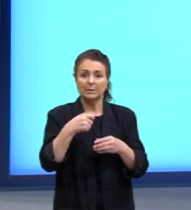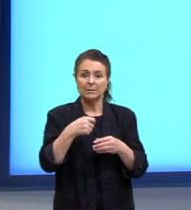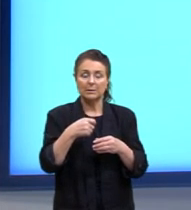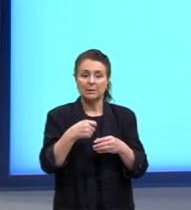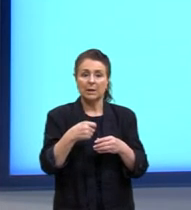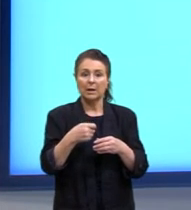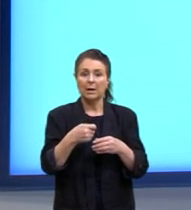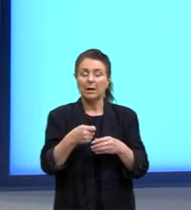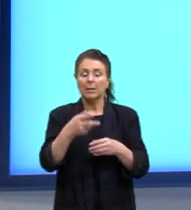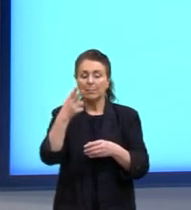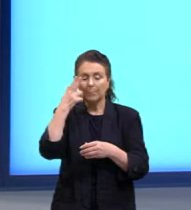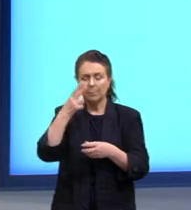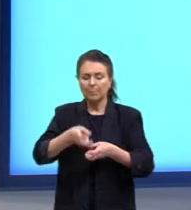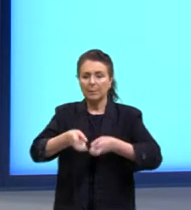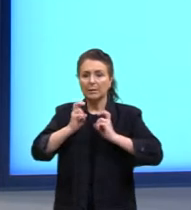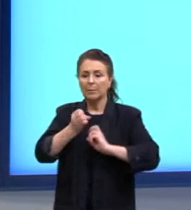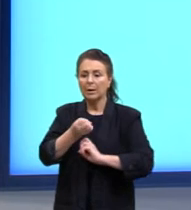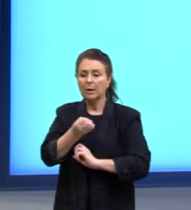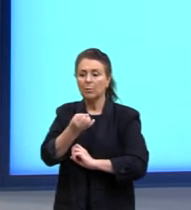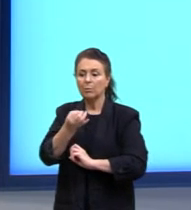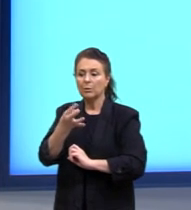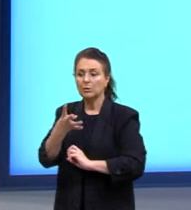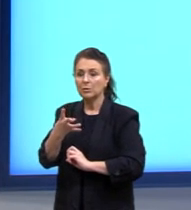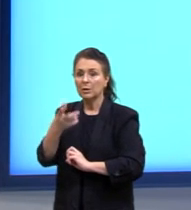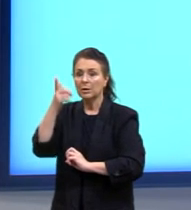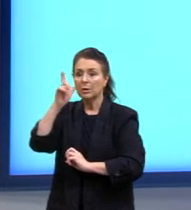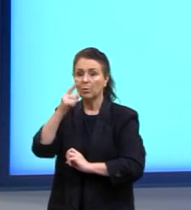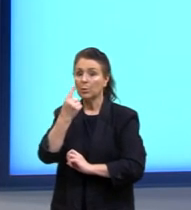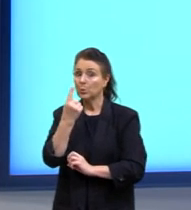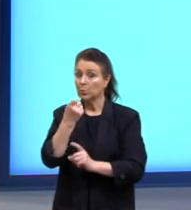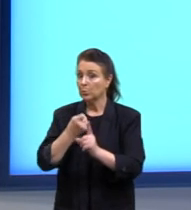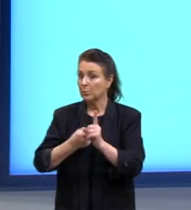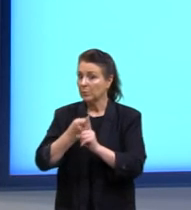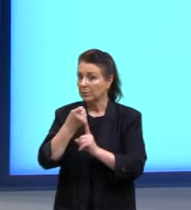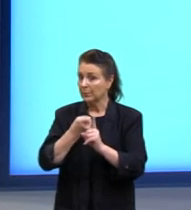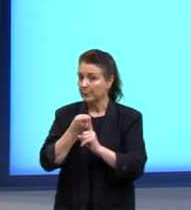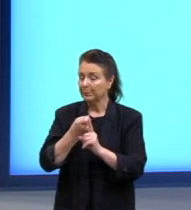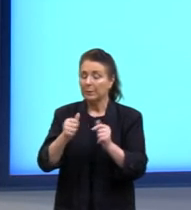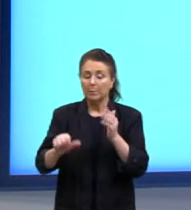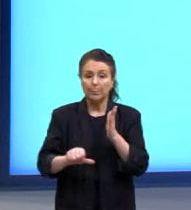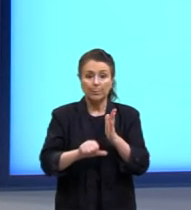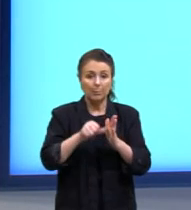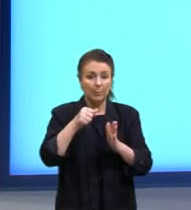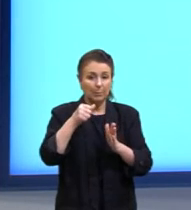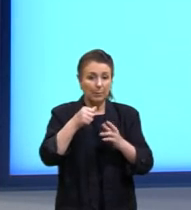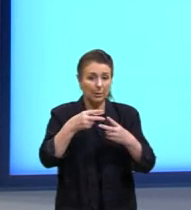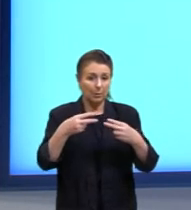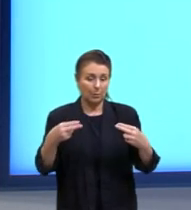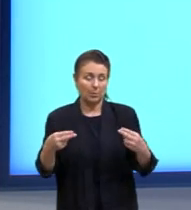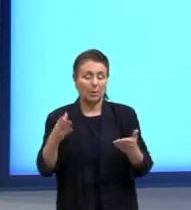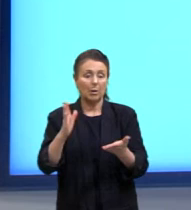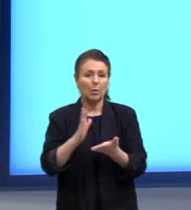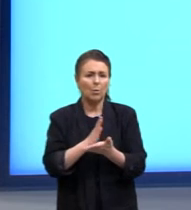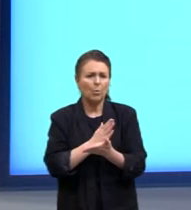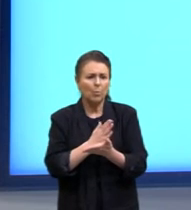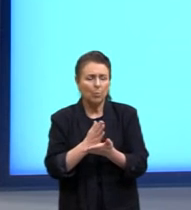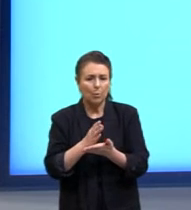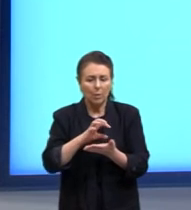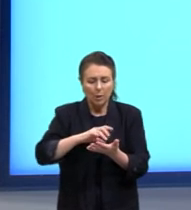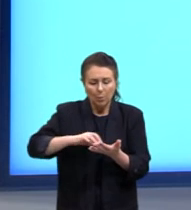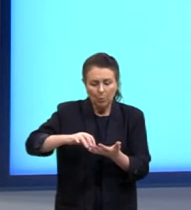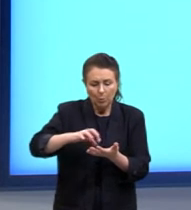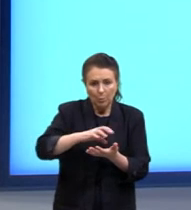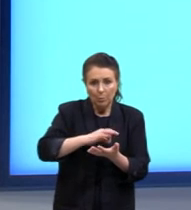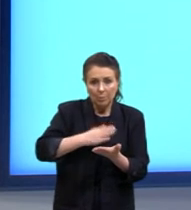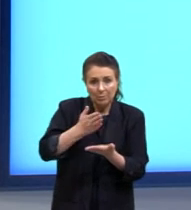faturamento deles ali em um ano então primeira coisa a gente precisa calcular a média do faturamento né